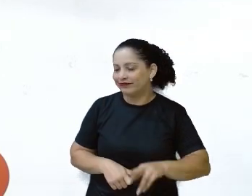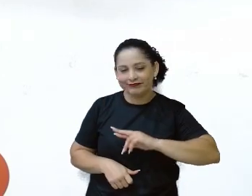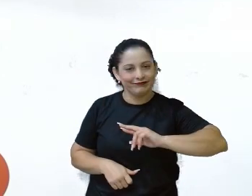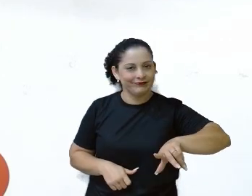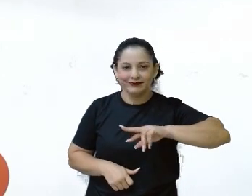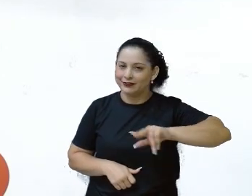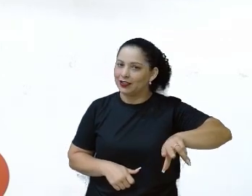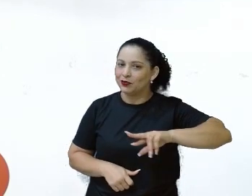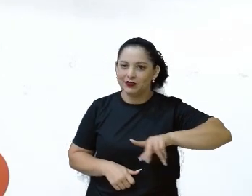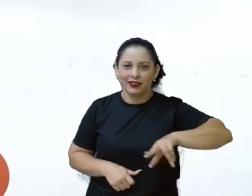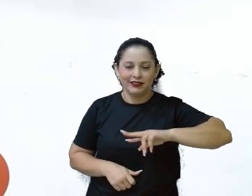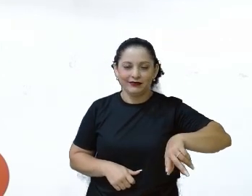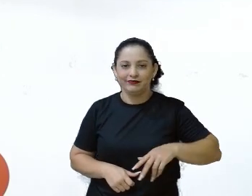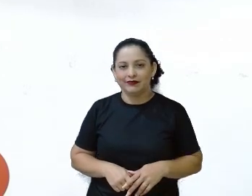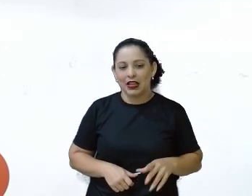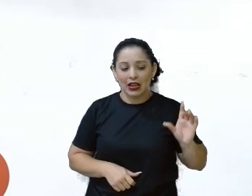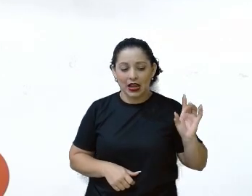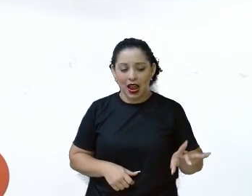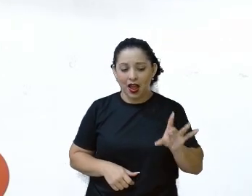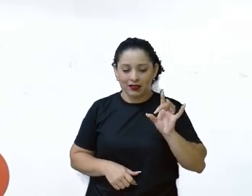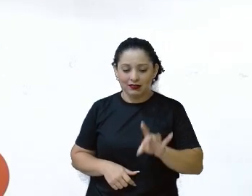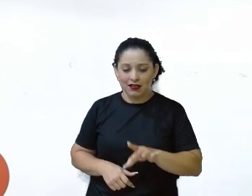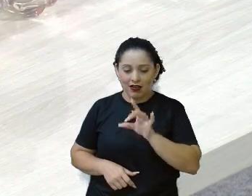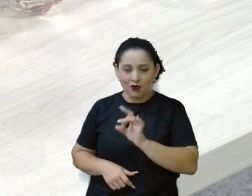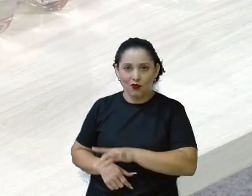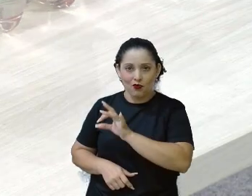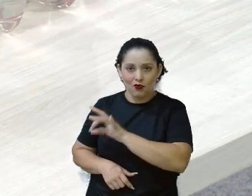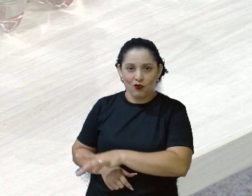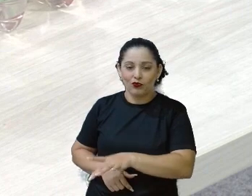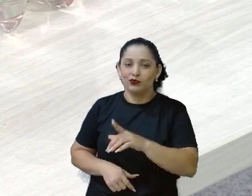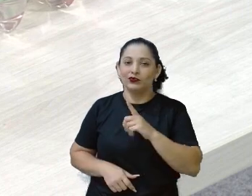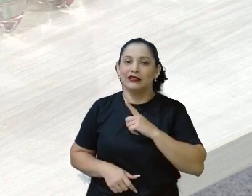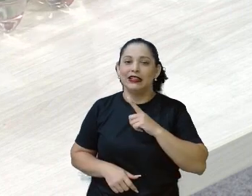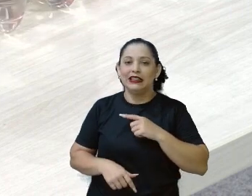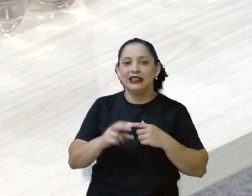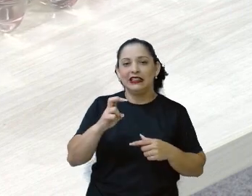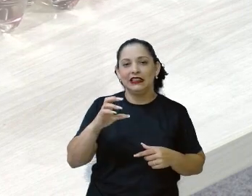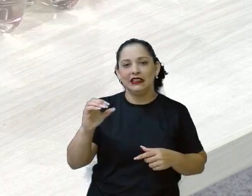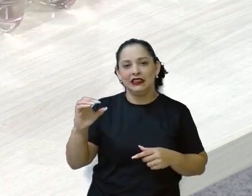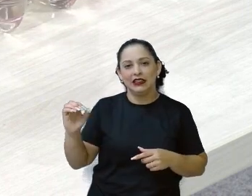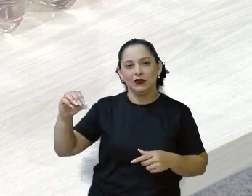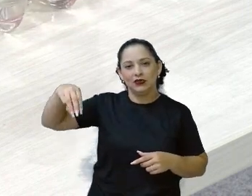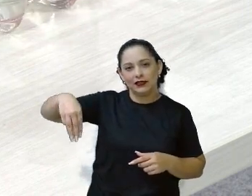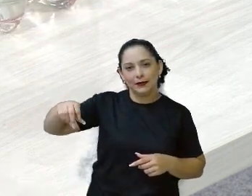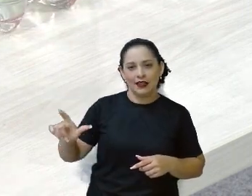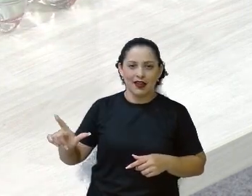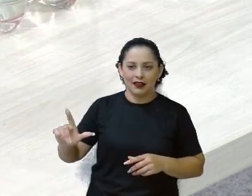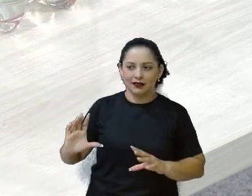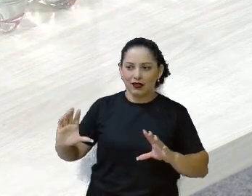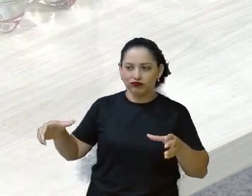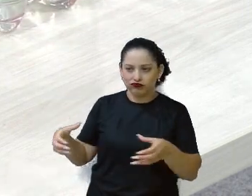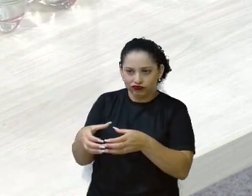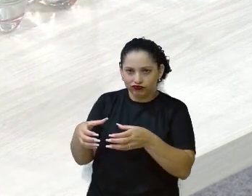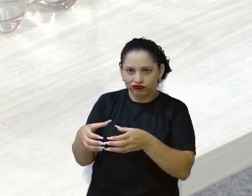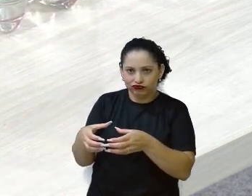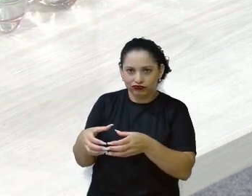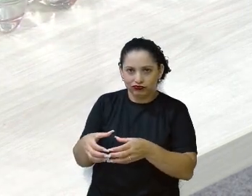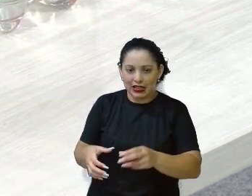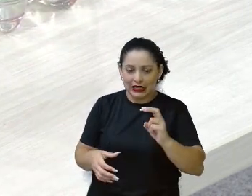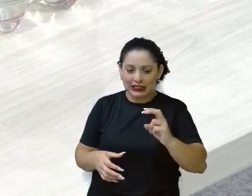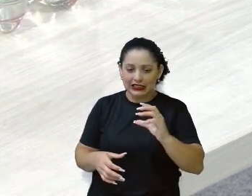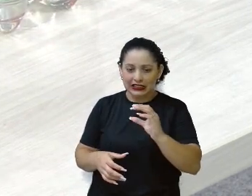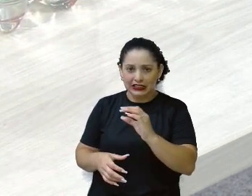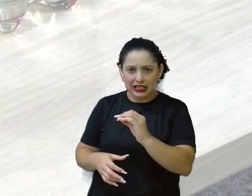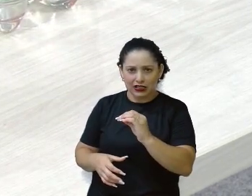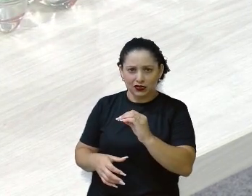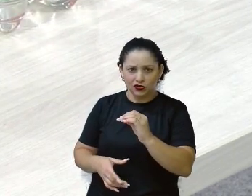tem 1 litro. Cada garrafa dessa tem 500 ml. Por isso que estão juntinhas. Porque se eu juntar essas